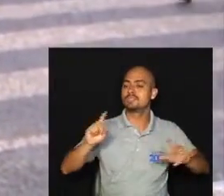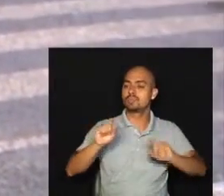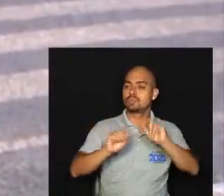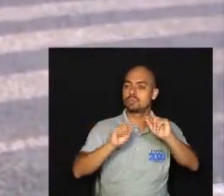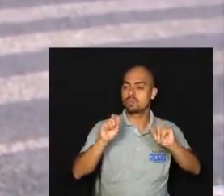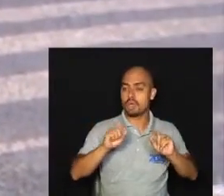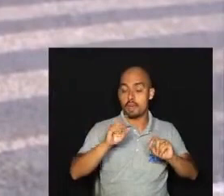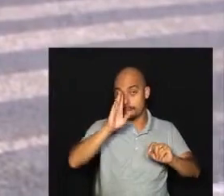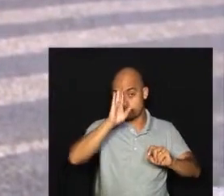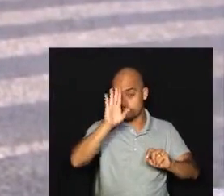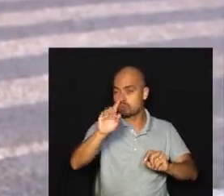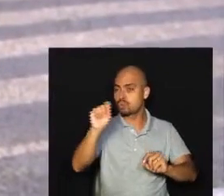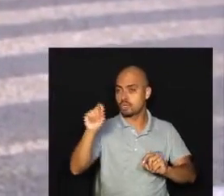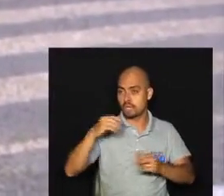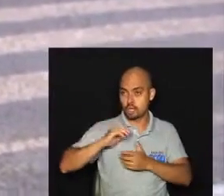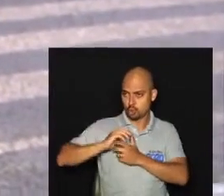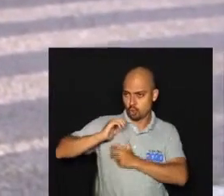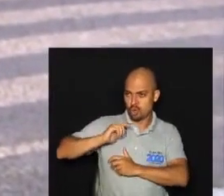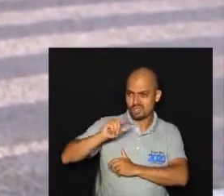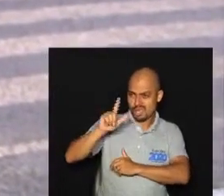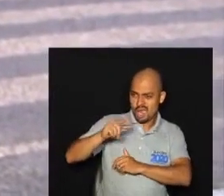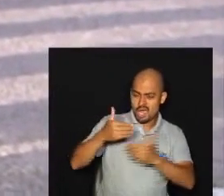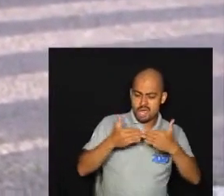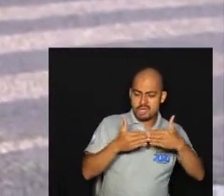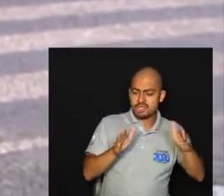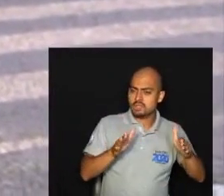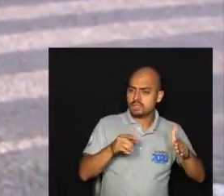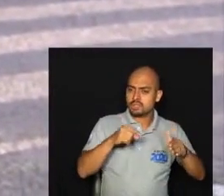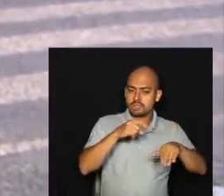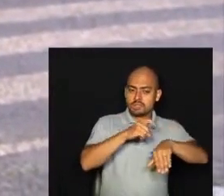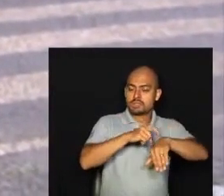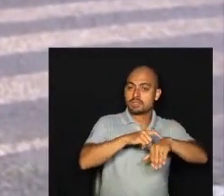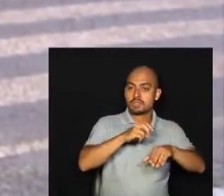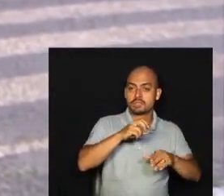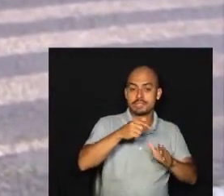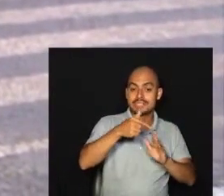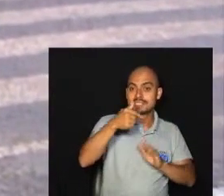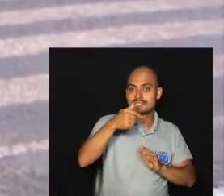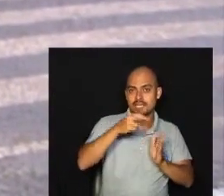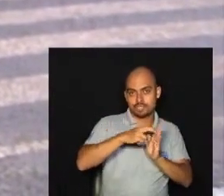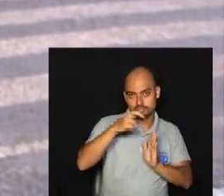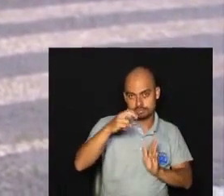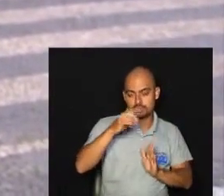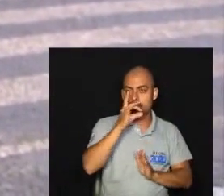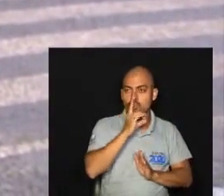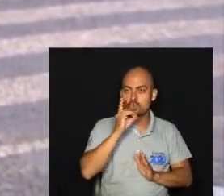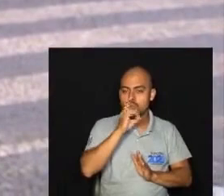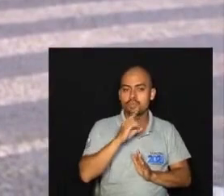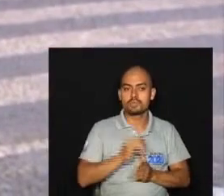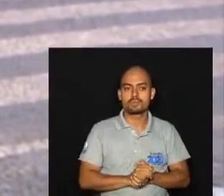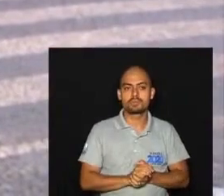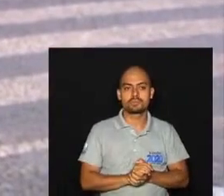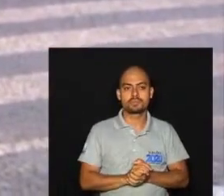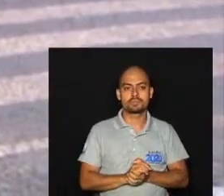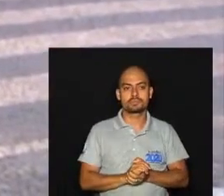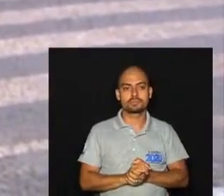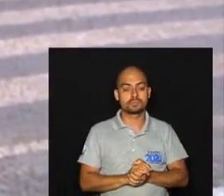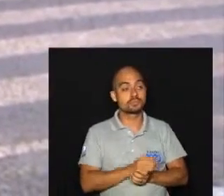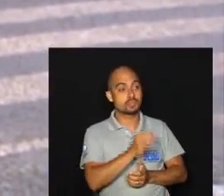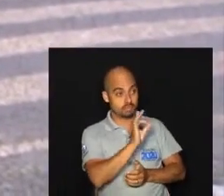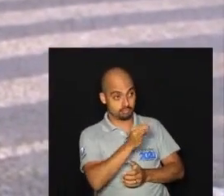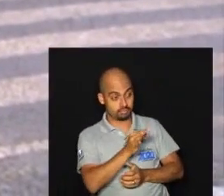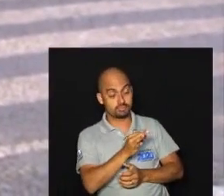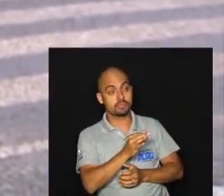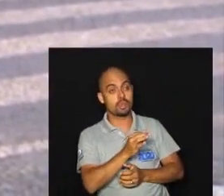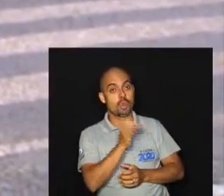A prioridade são para os idosos. Os portões abriram, né, às 7 horas da manhã neste domingo. A prioridade foi para os idosos. Isso, no domingo